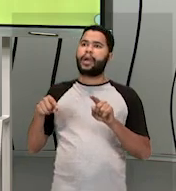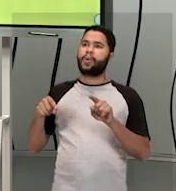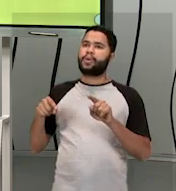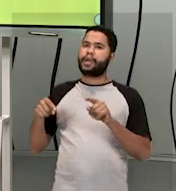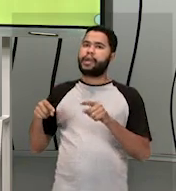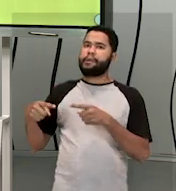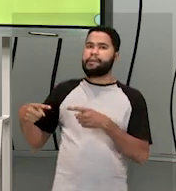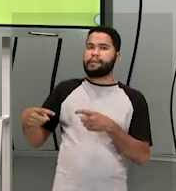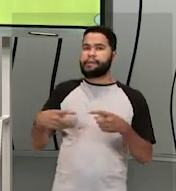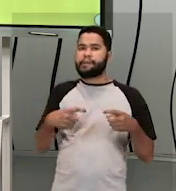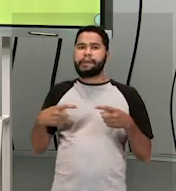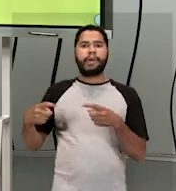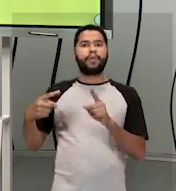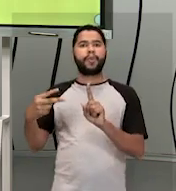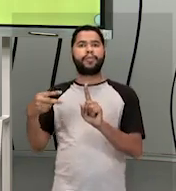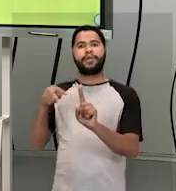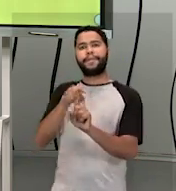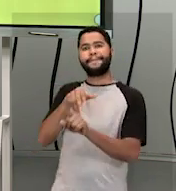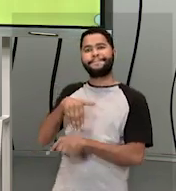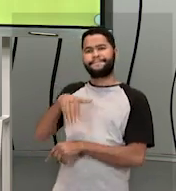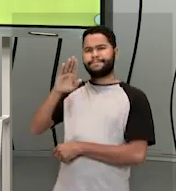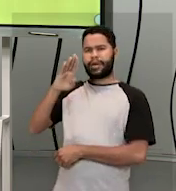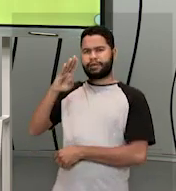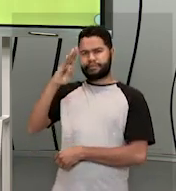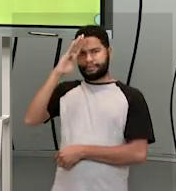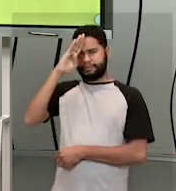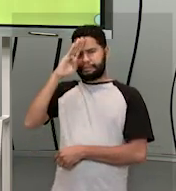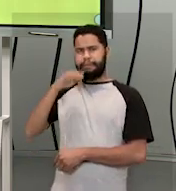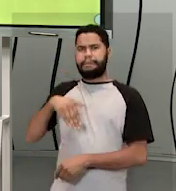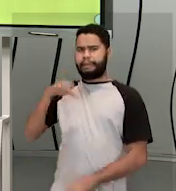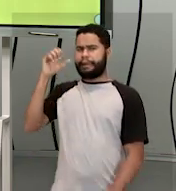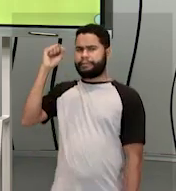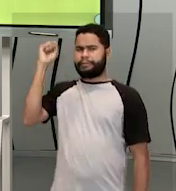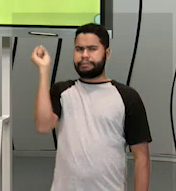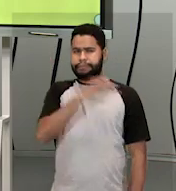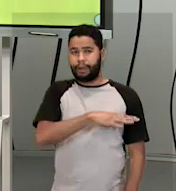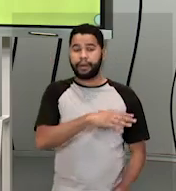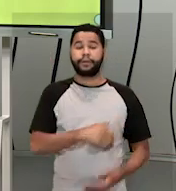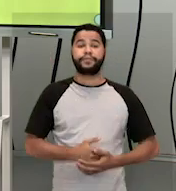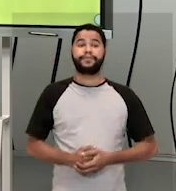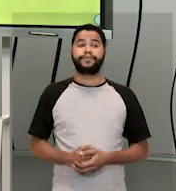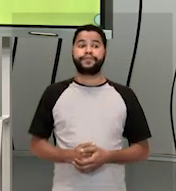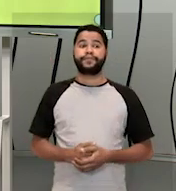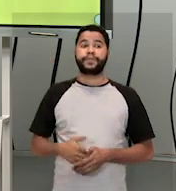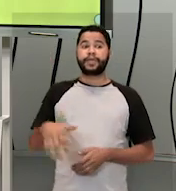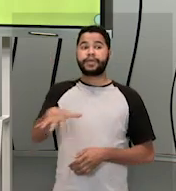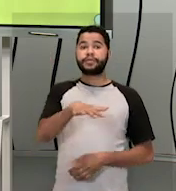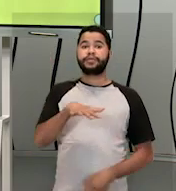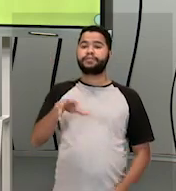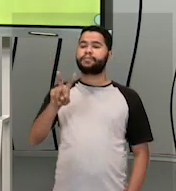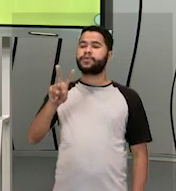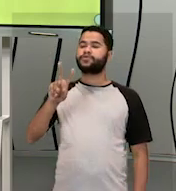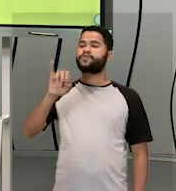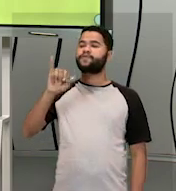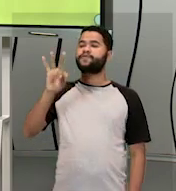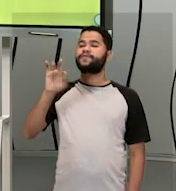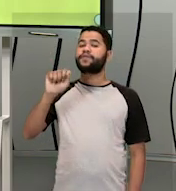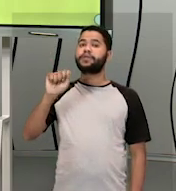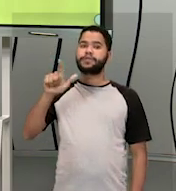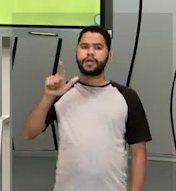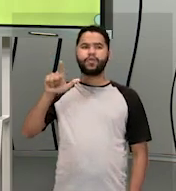nova perspectiva muito mais militarista, muito mais agressiva. Esse espaço vital seria, então, um